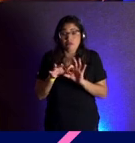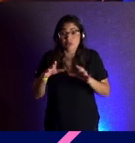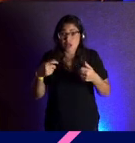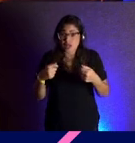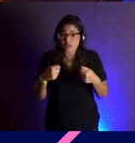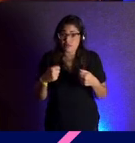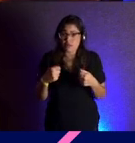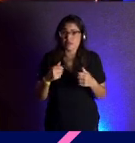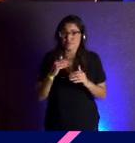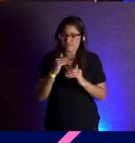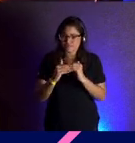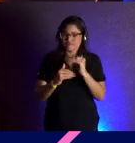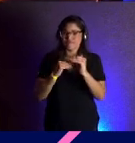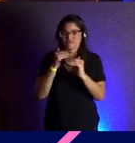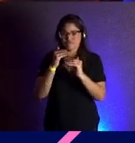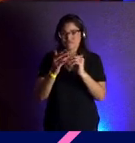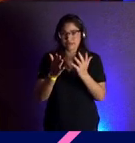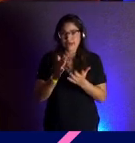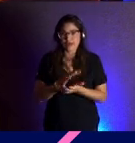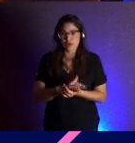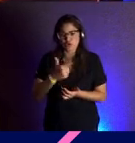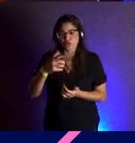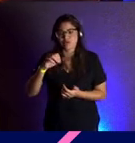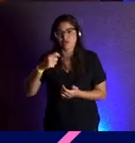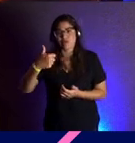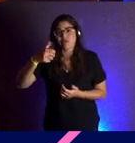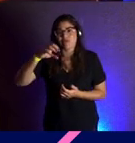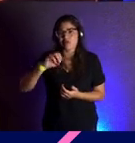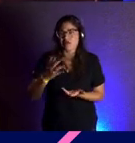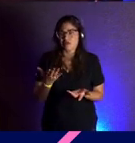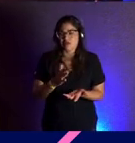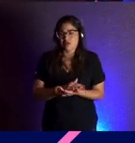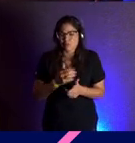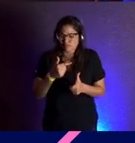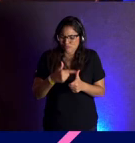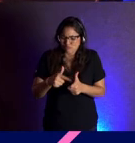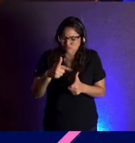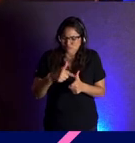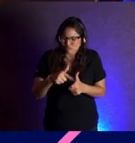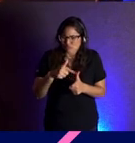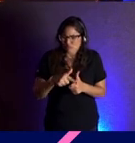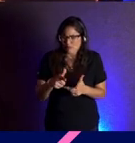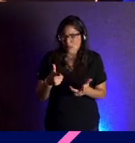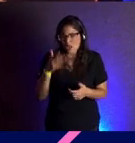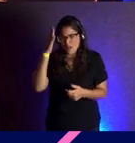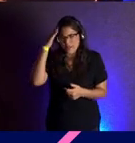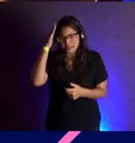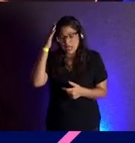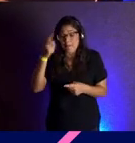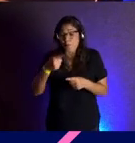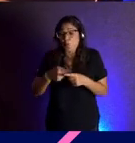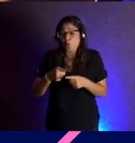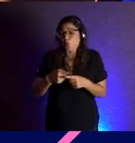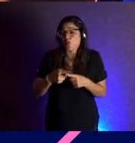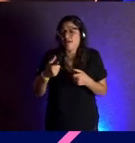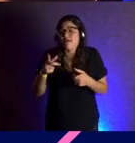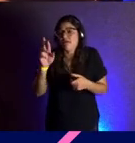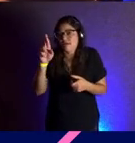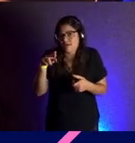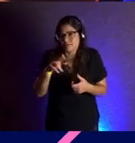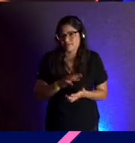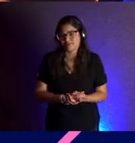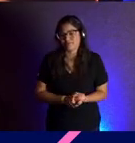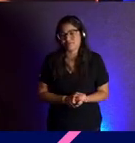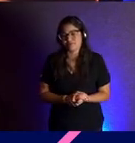super desatualizada, né? Um problemão, a gente sabe uma parte das razões para isso, né?